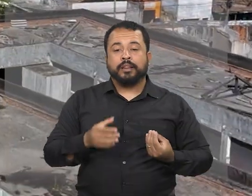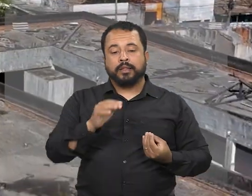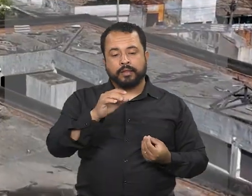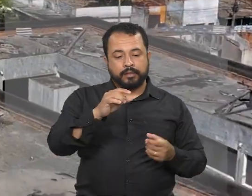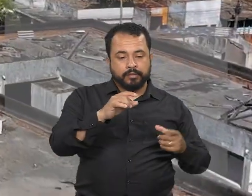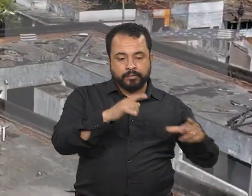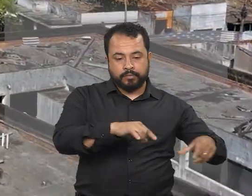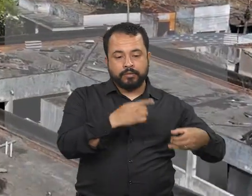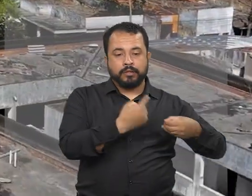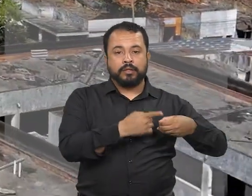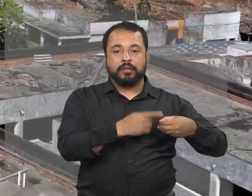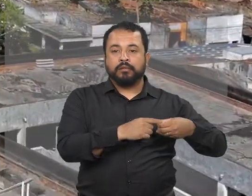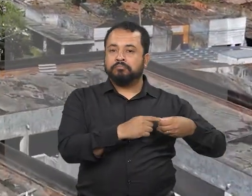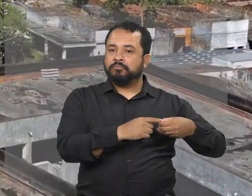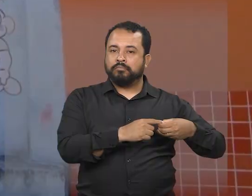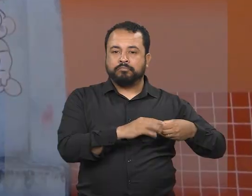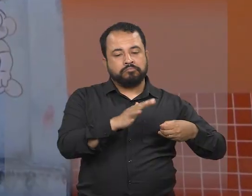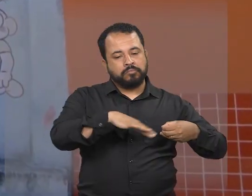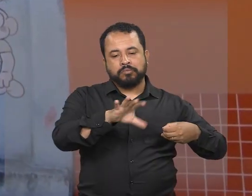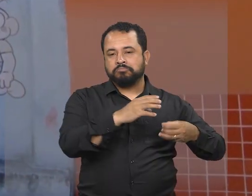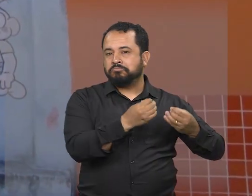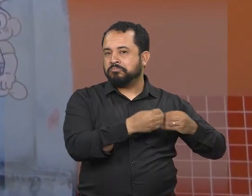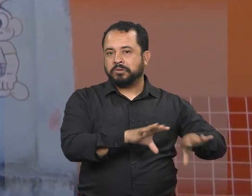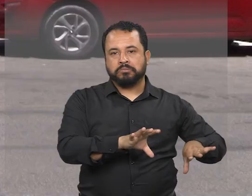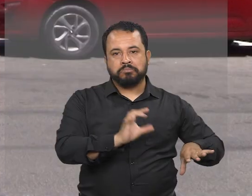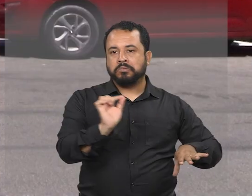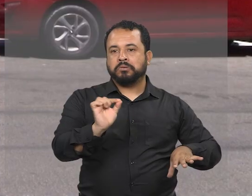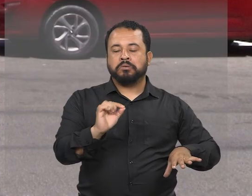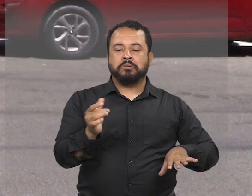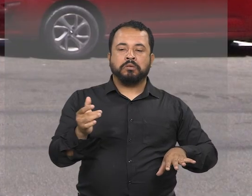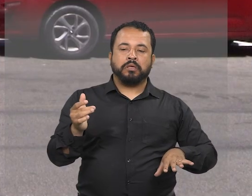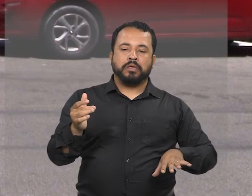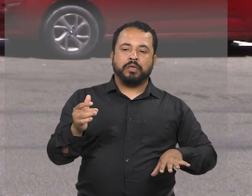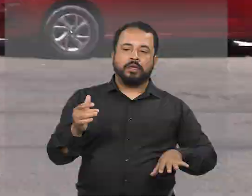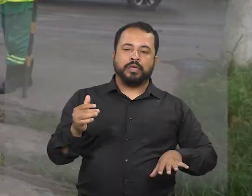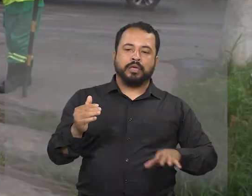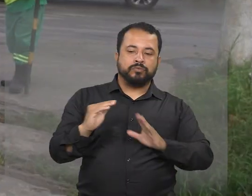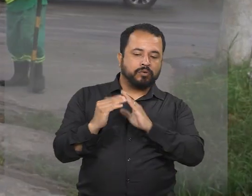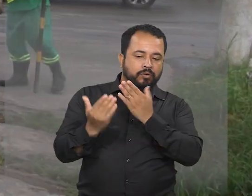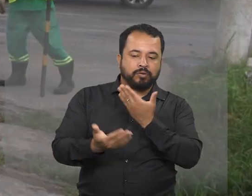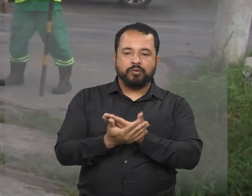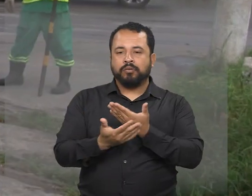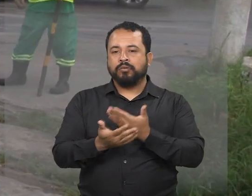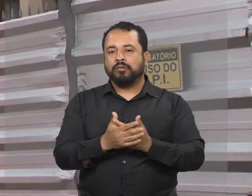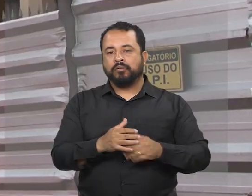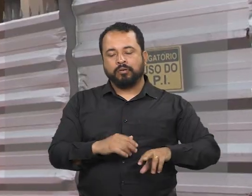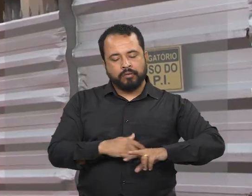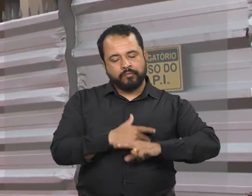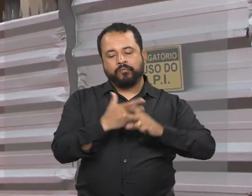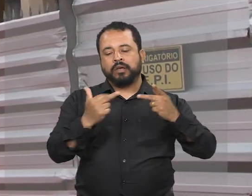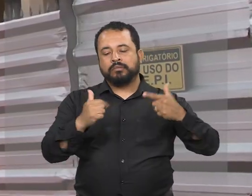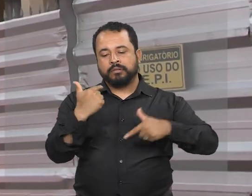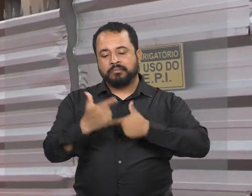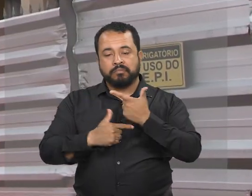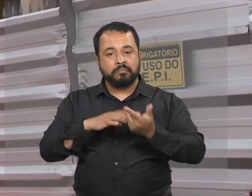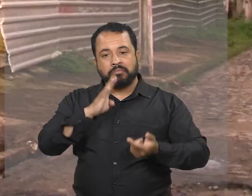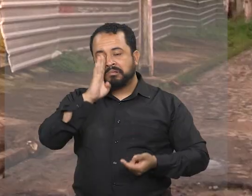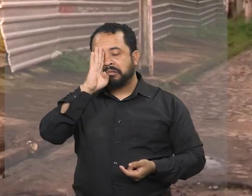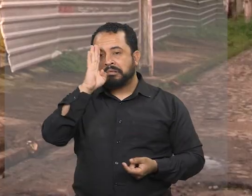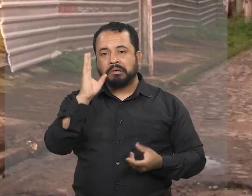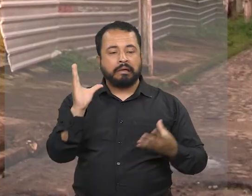foi atingido de forma indireta após escolas, postos de saúde, rotas de acesso e serviços